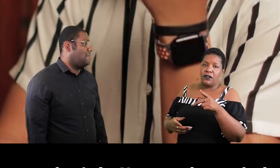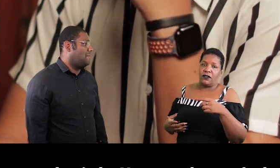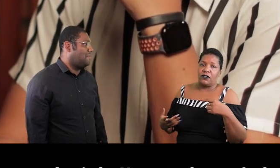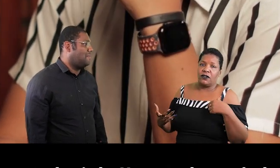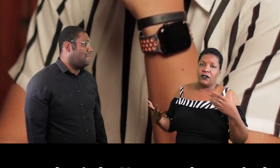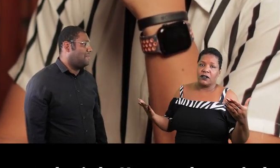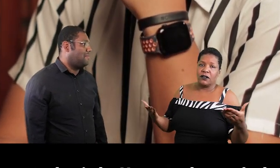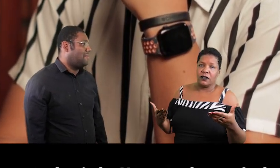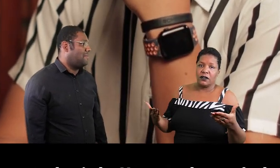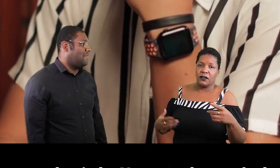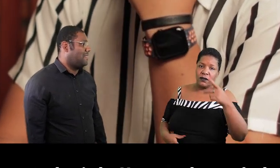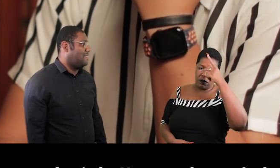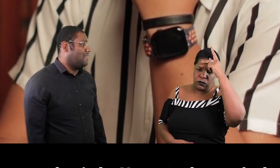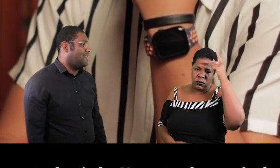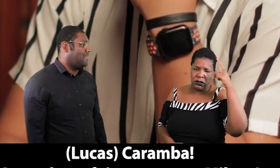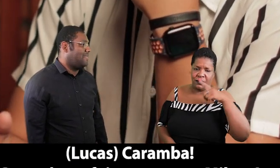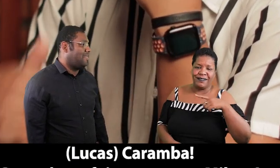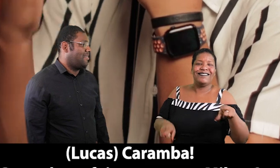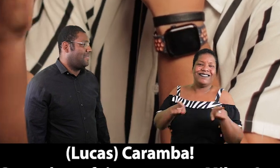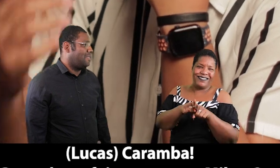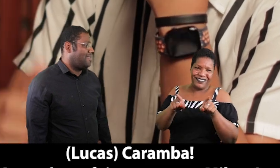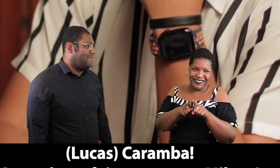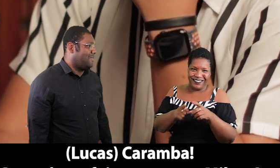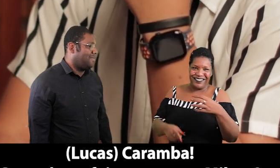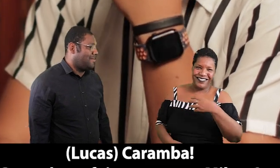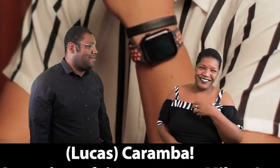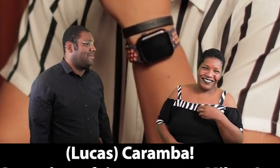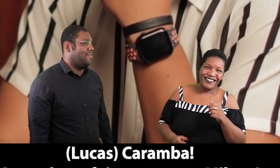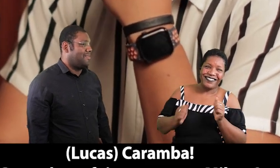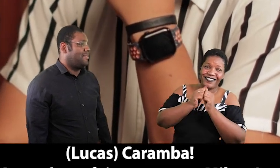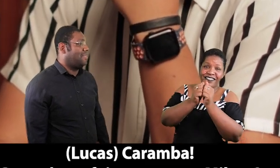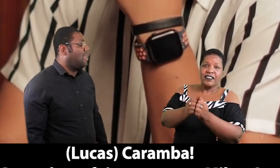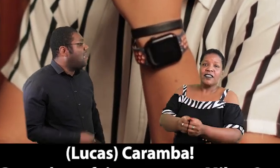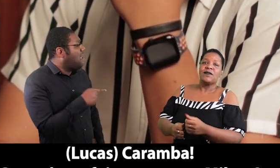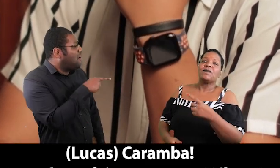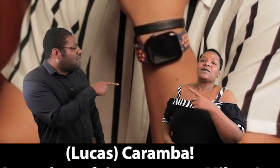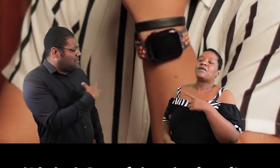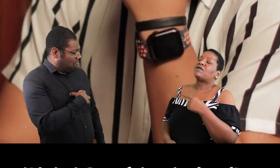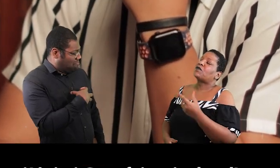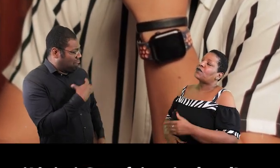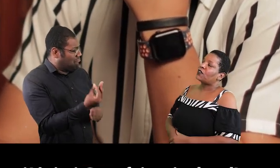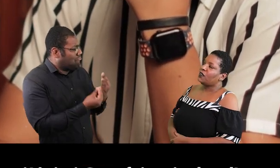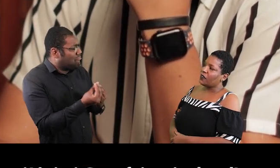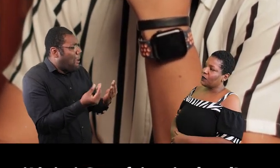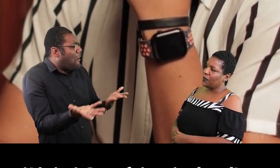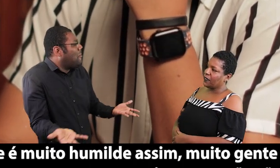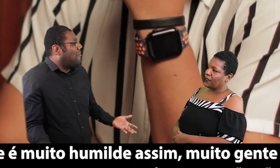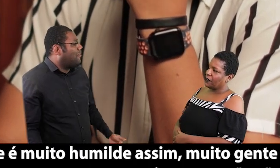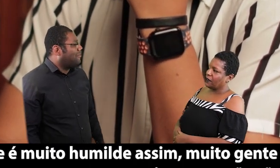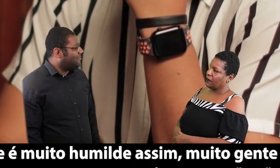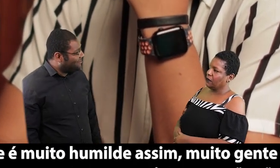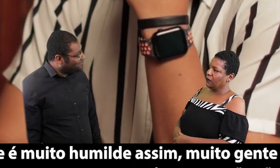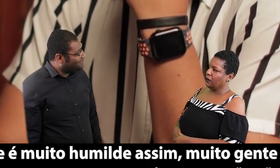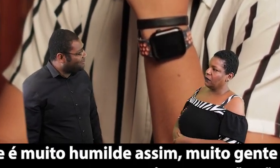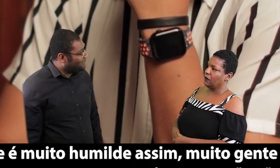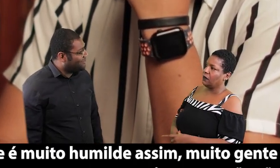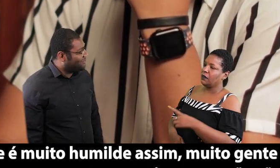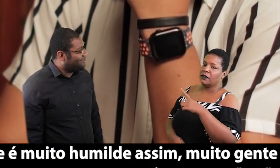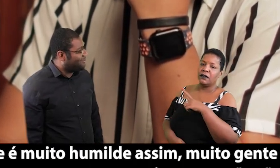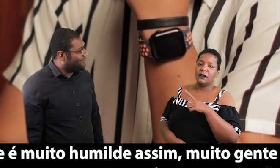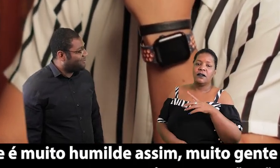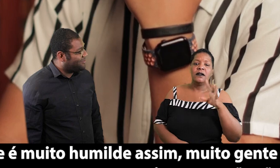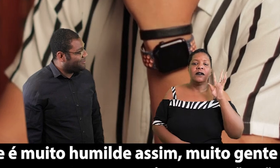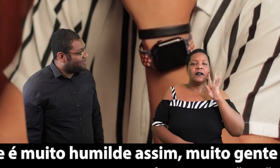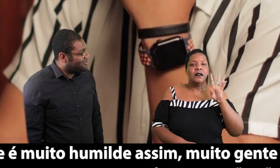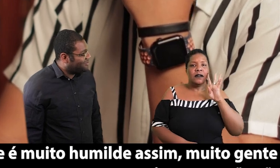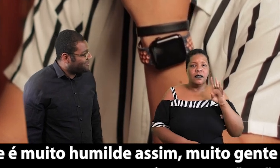conhecia Caramba. um cara desse nível, né? Como é que foi tocar comigo? Cara, foi muito legal. Ele é muito humilde, assim,